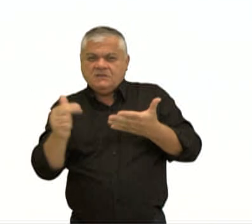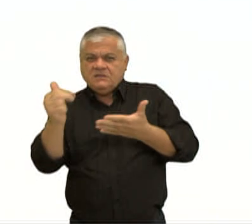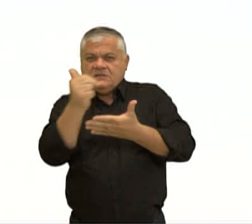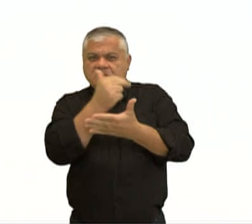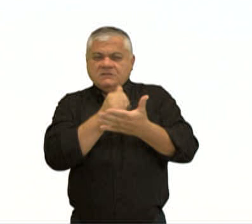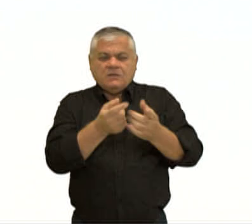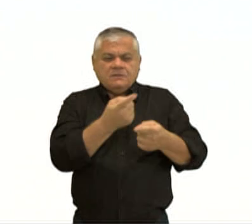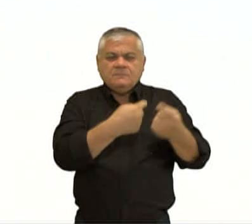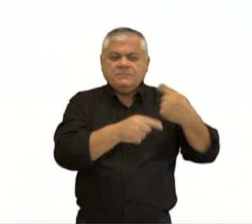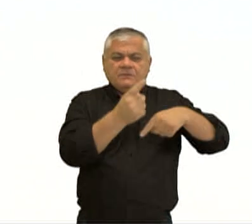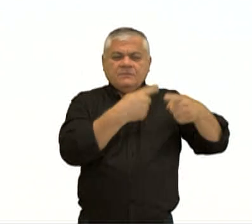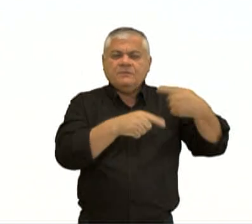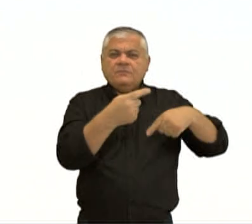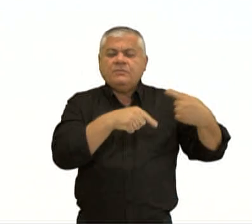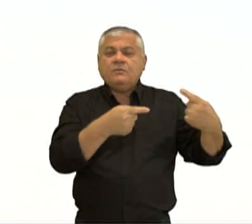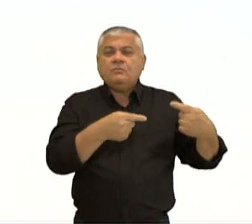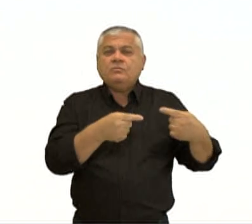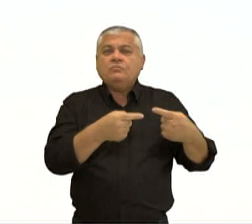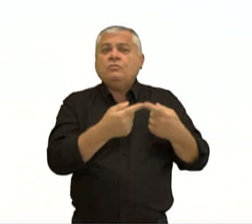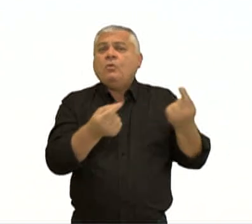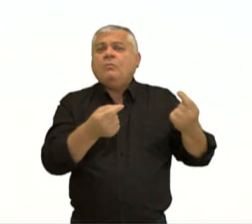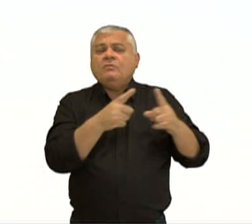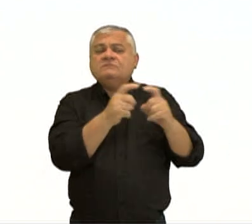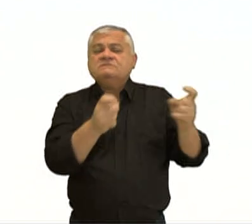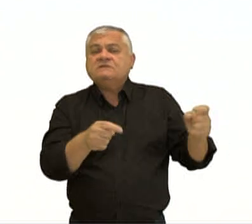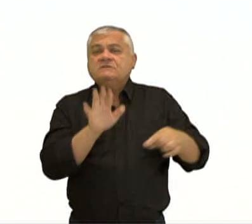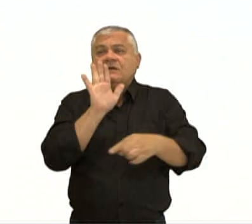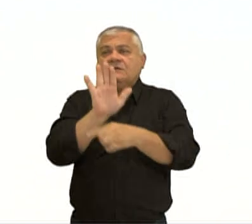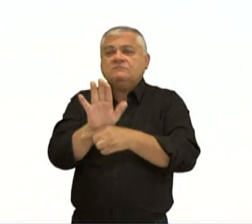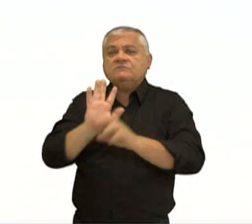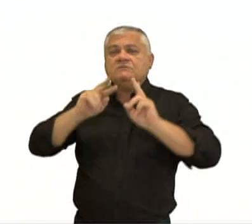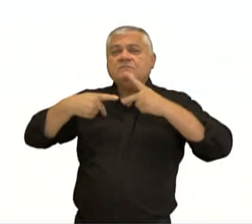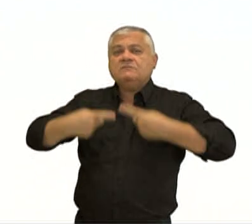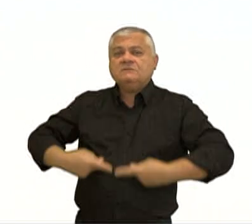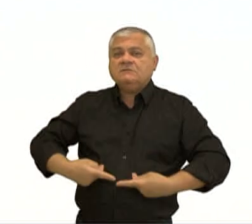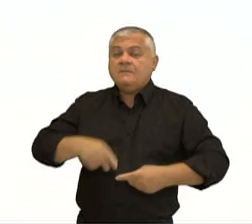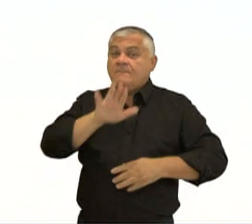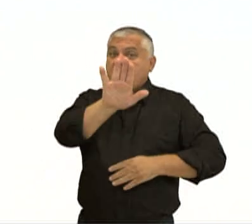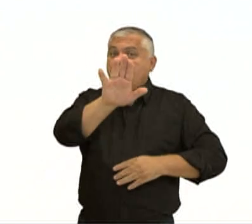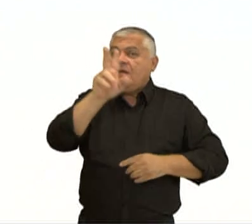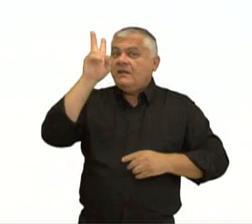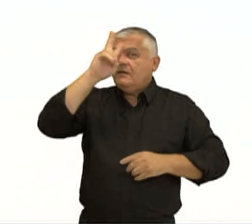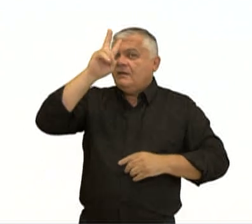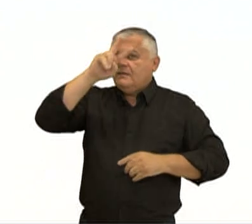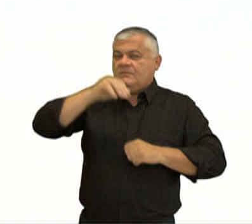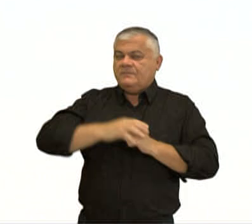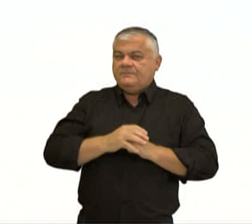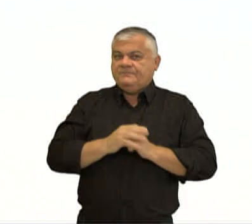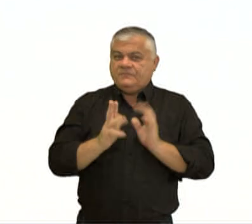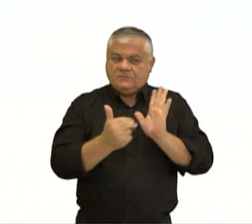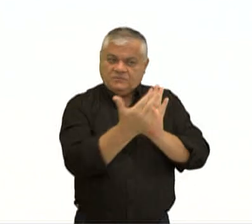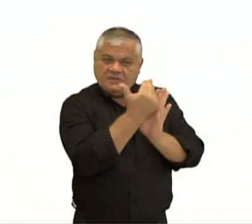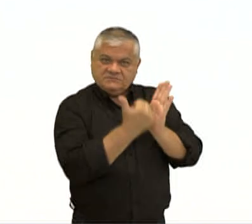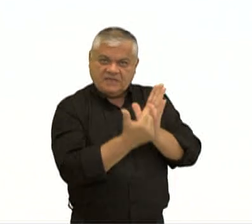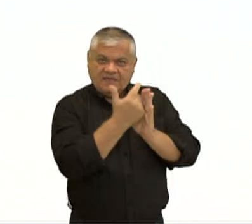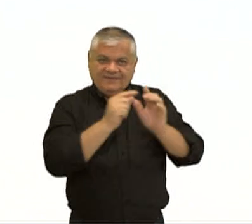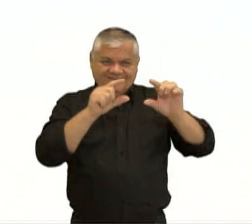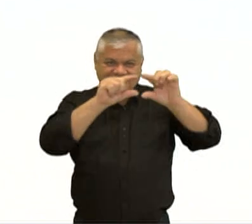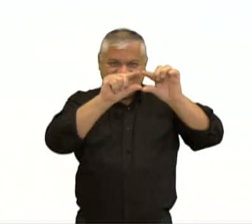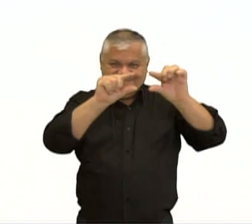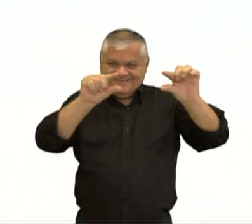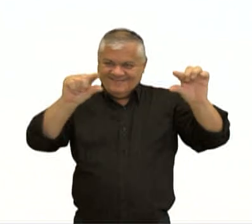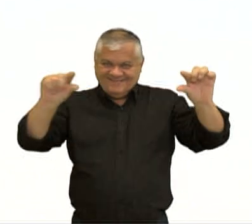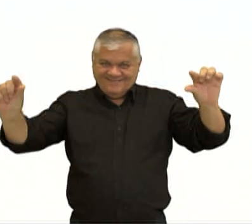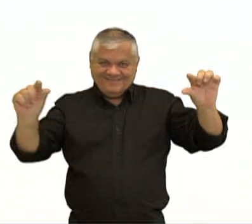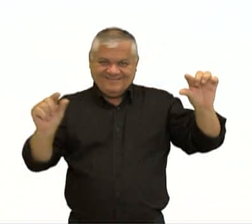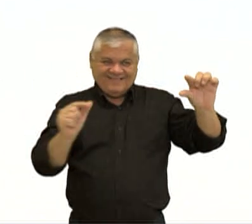científicas para a humanidade. Legal? Lembre-se, no desenho de uma tirinha, você